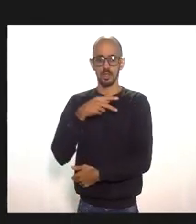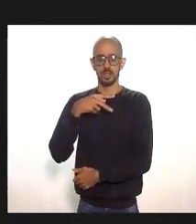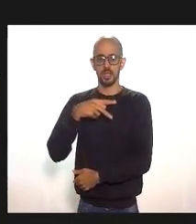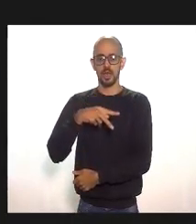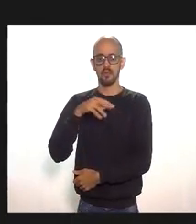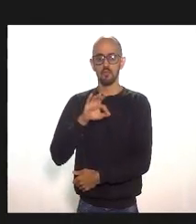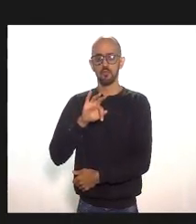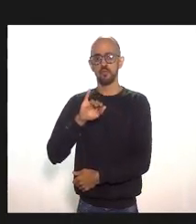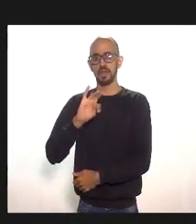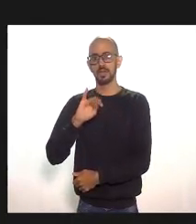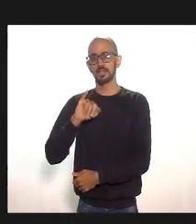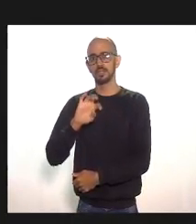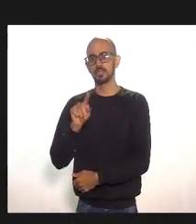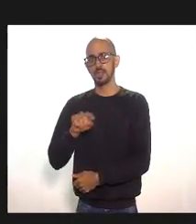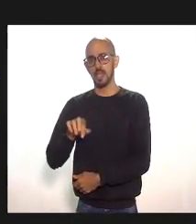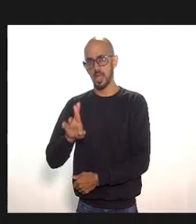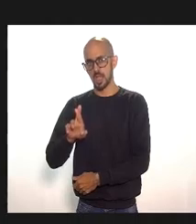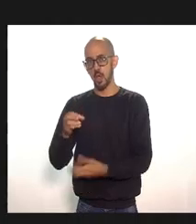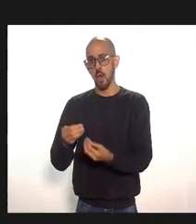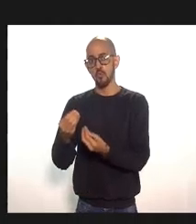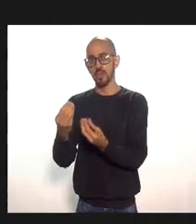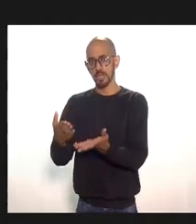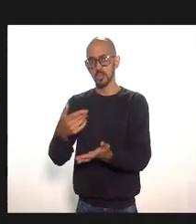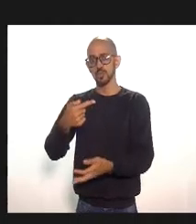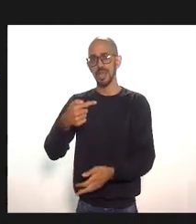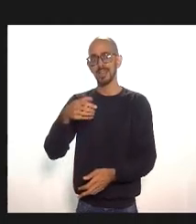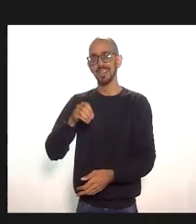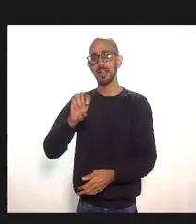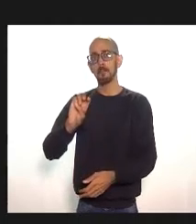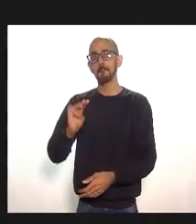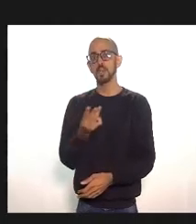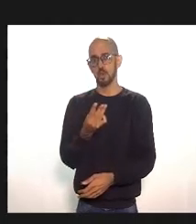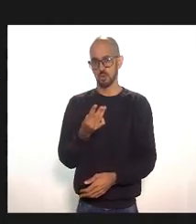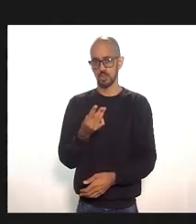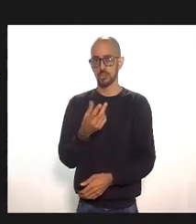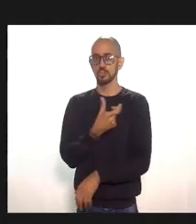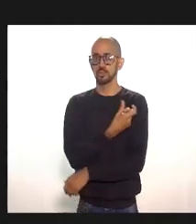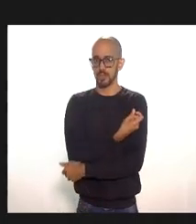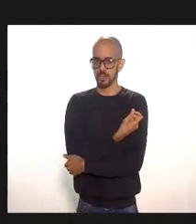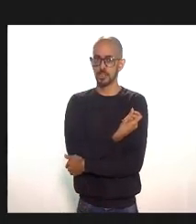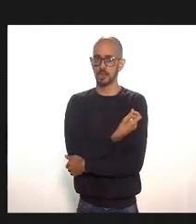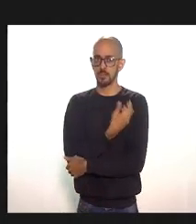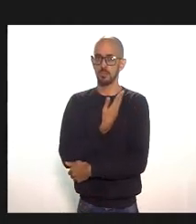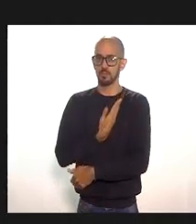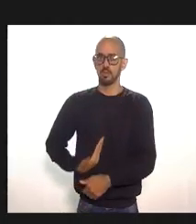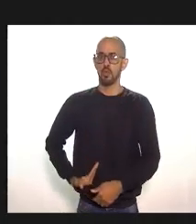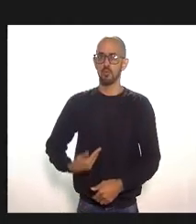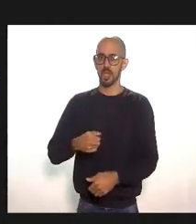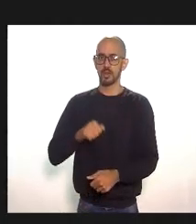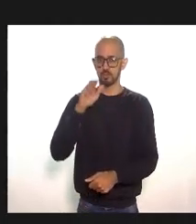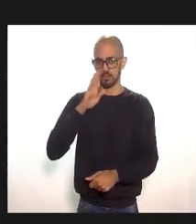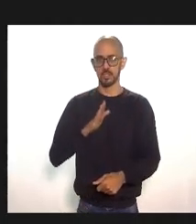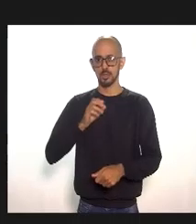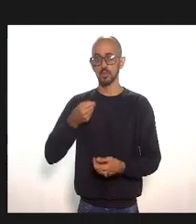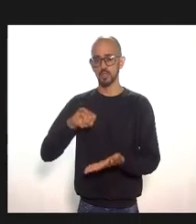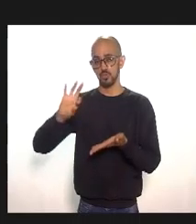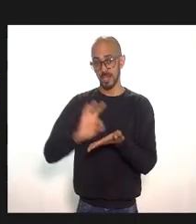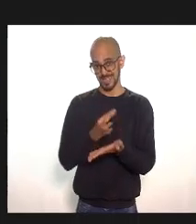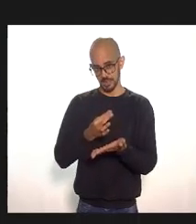em agosto do ano passado ofereceu 70 milhões de doses para o governo brasileiro. Se o governo brasileiro tivesse assinado o contrato naquela